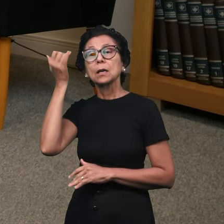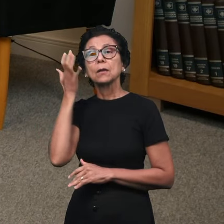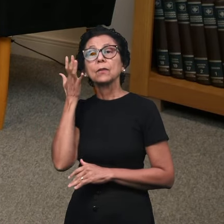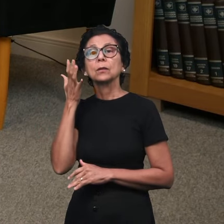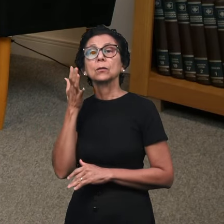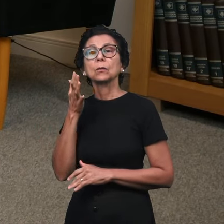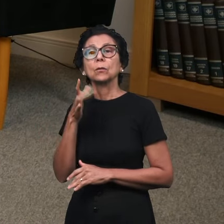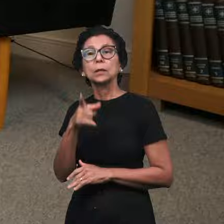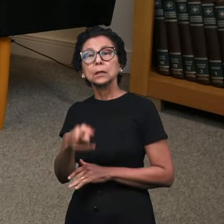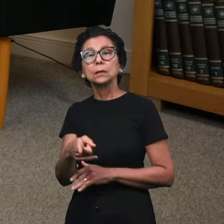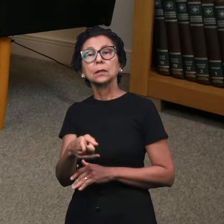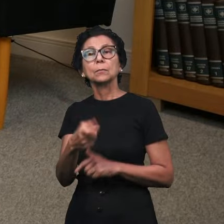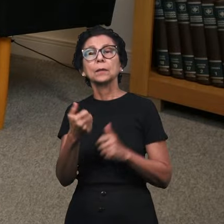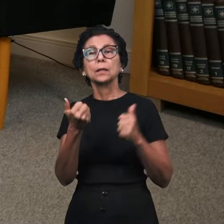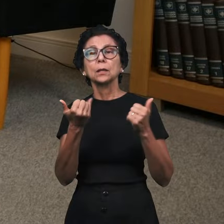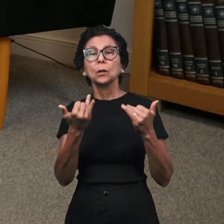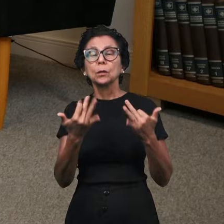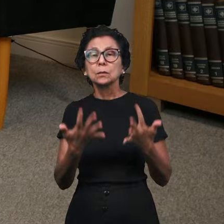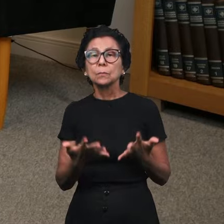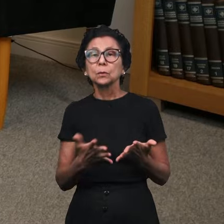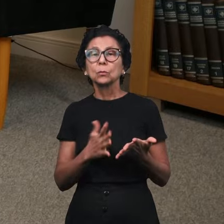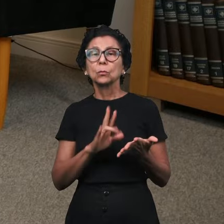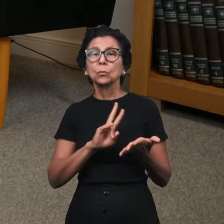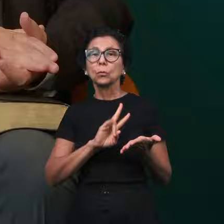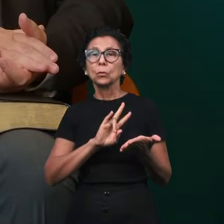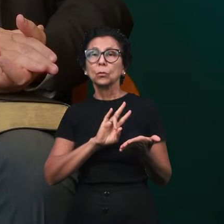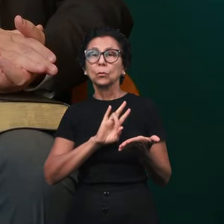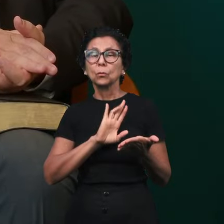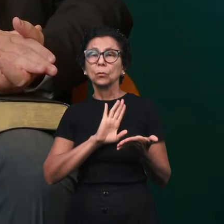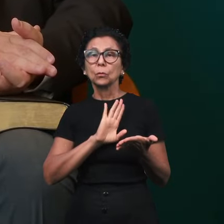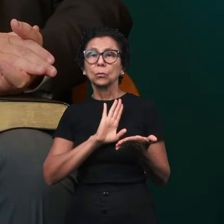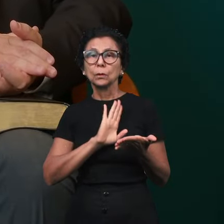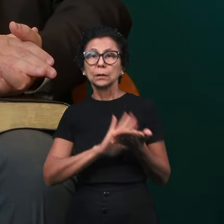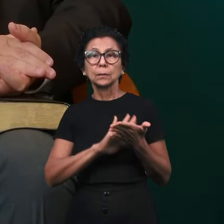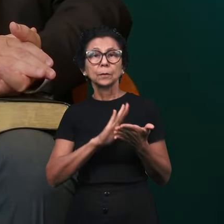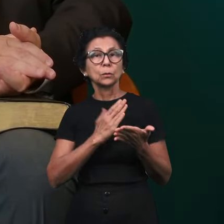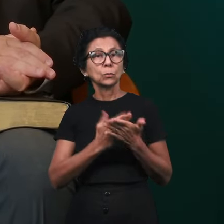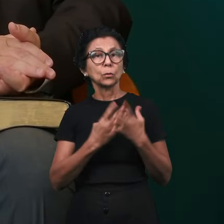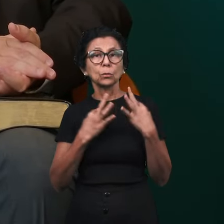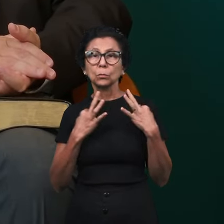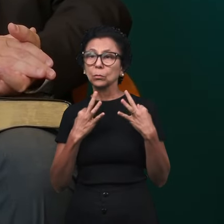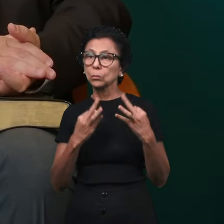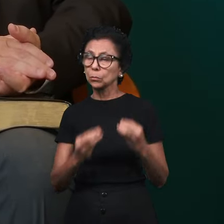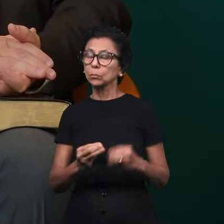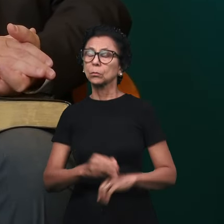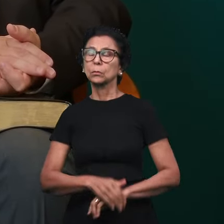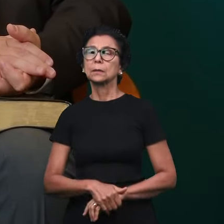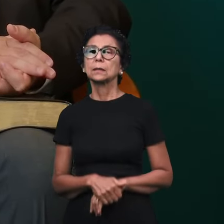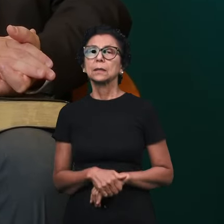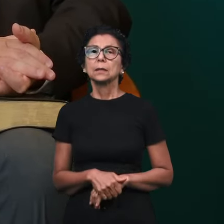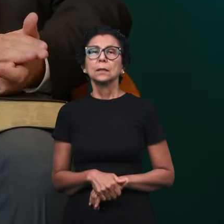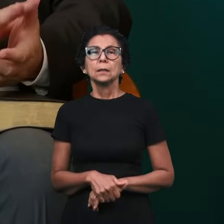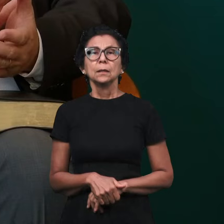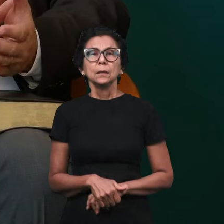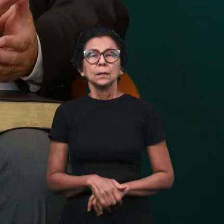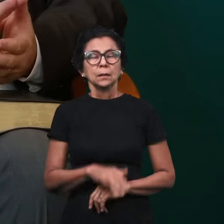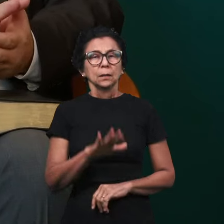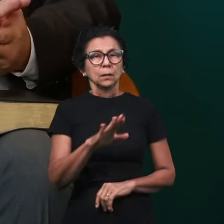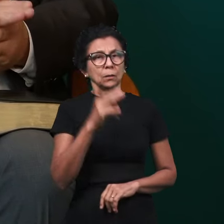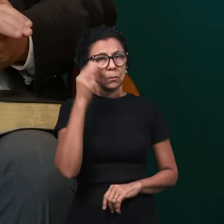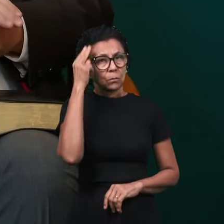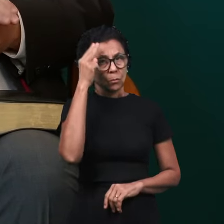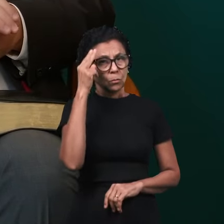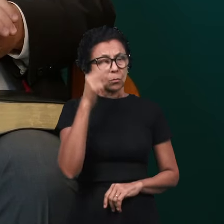também a interpretação. E esse sonho, ele dirigiu a história da humanidade até hoje, até os nossos dias, porque o sonho